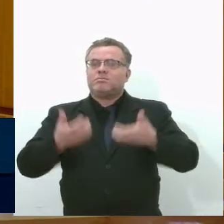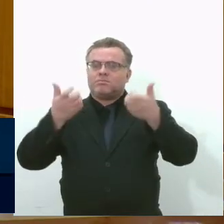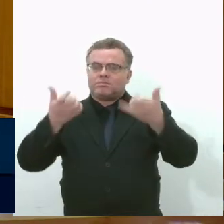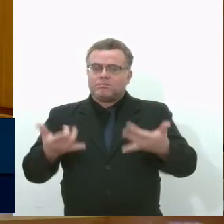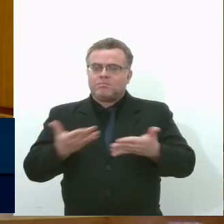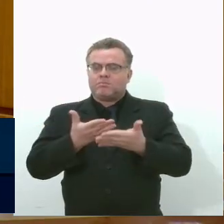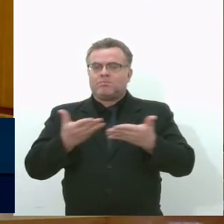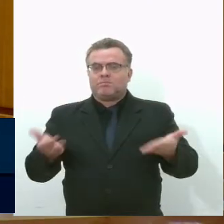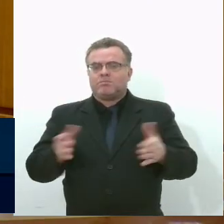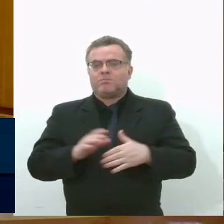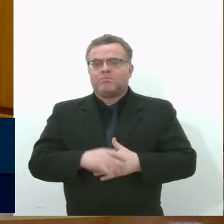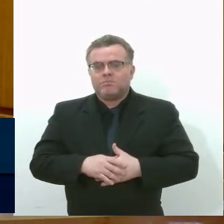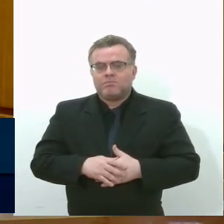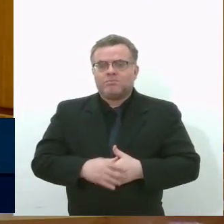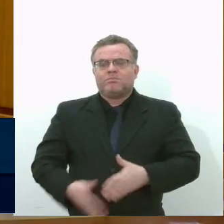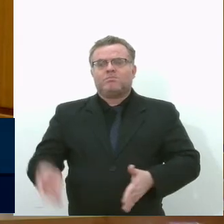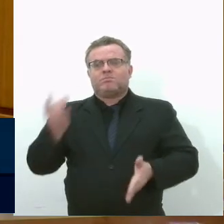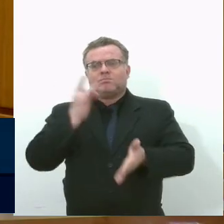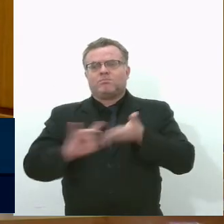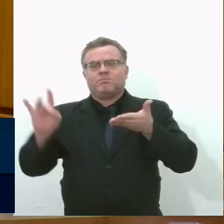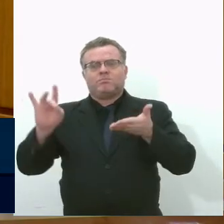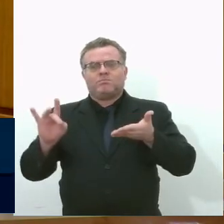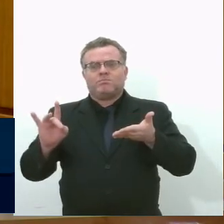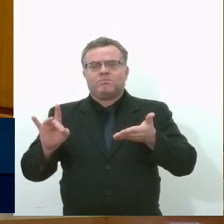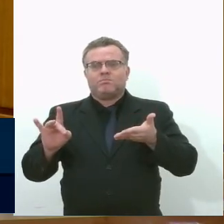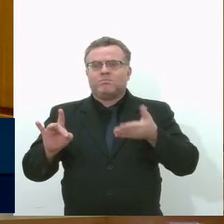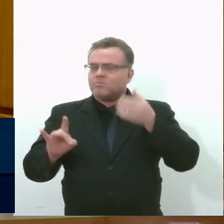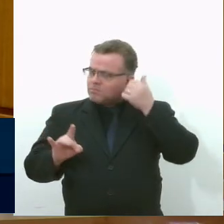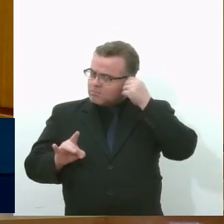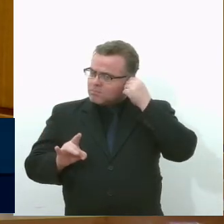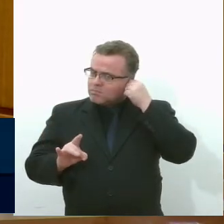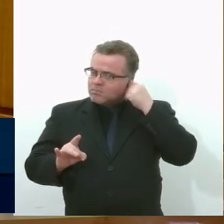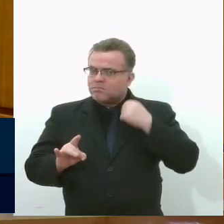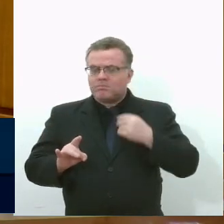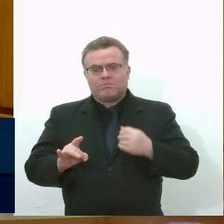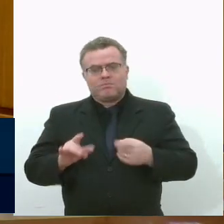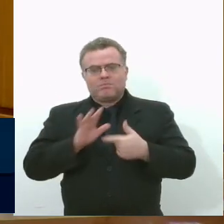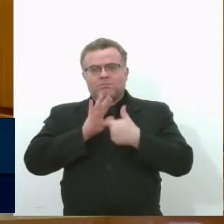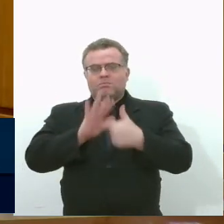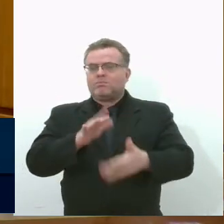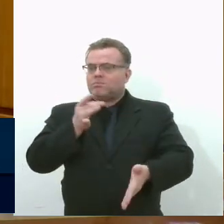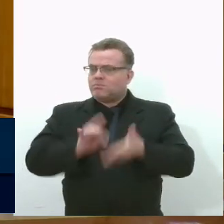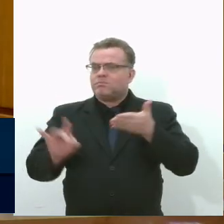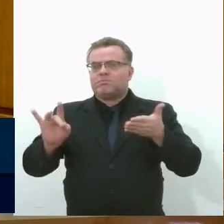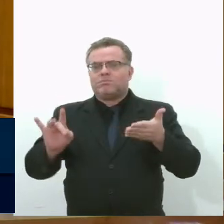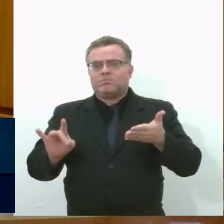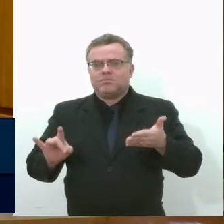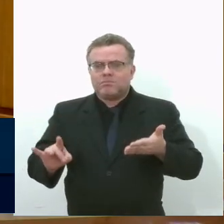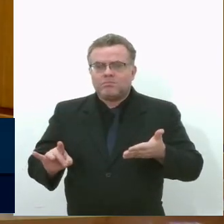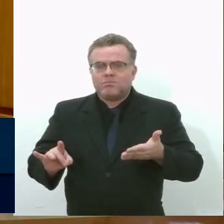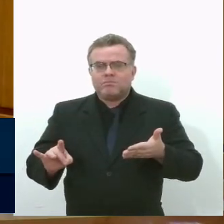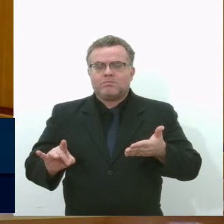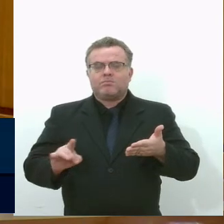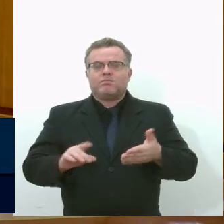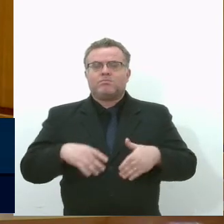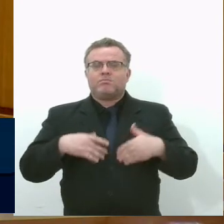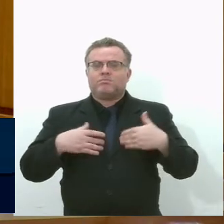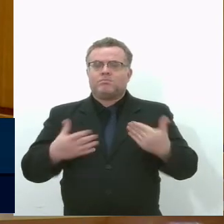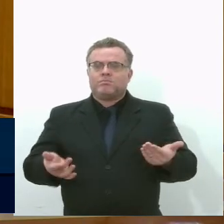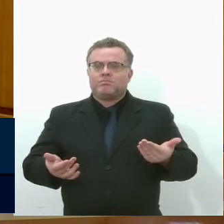externar esse meu repúdio a esse tipo de atitude. Porque se o prazo, como eu disse, é curto para exame de